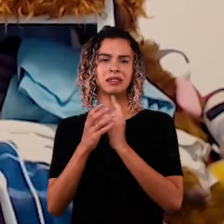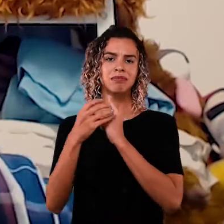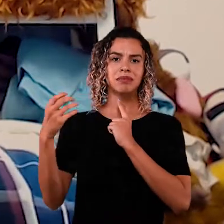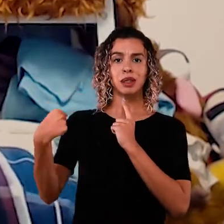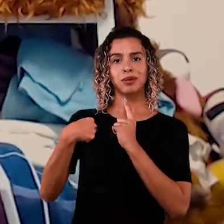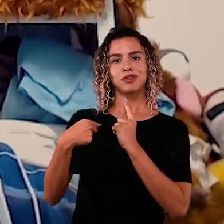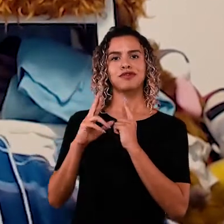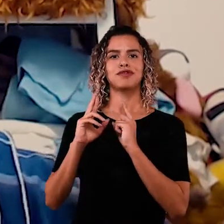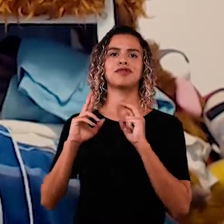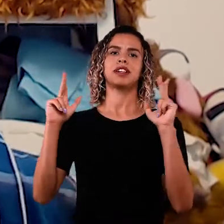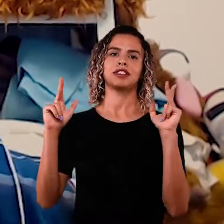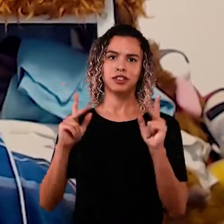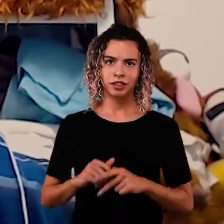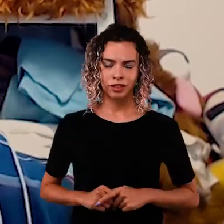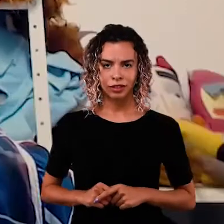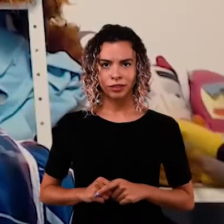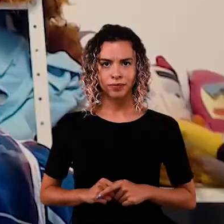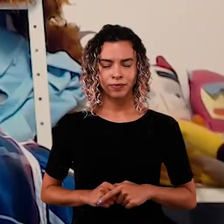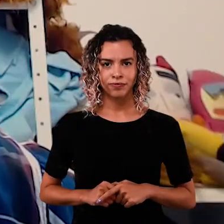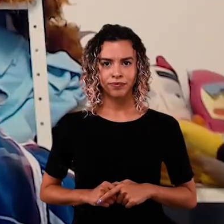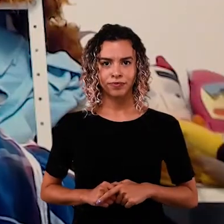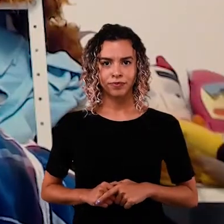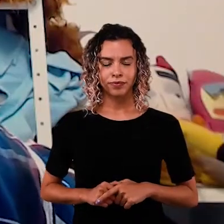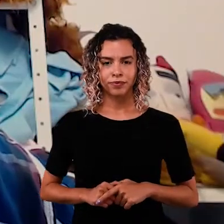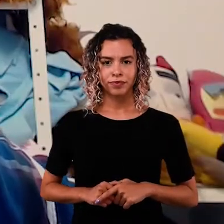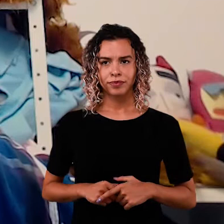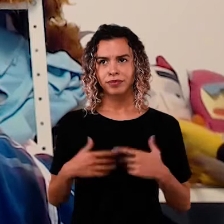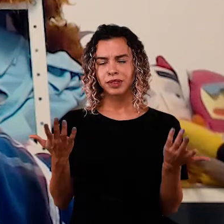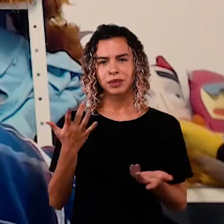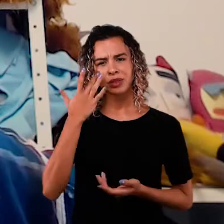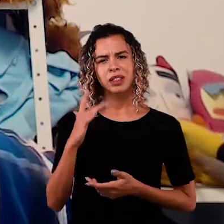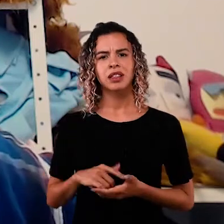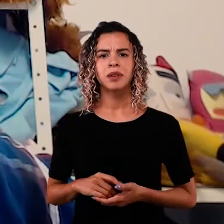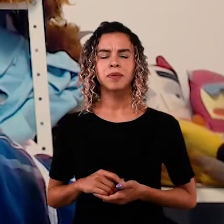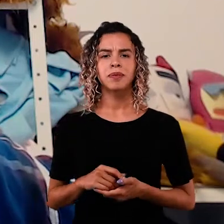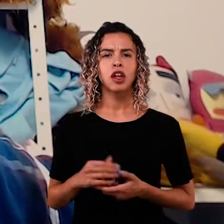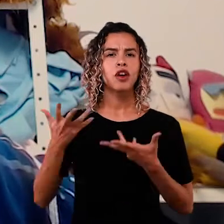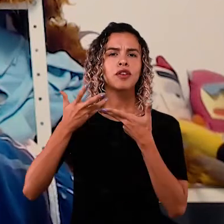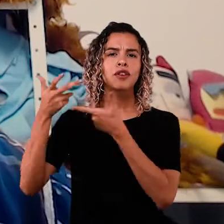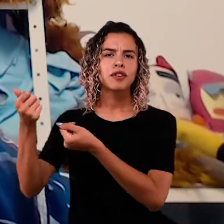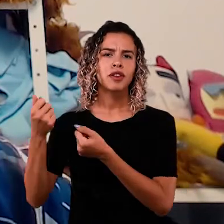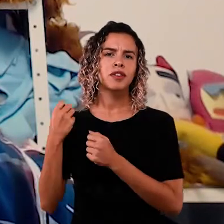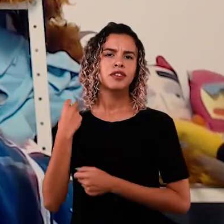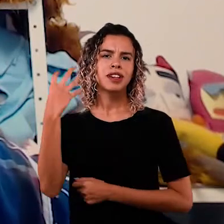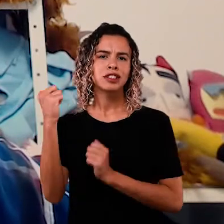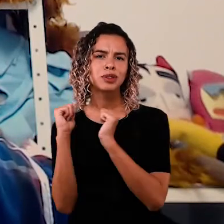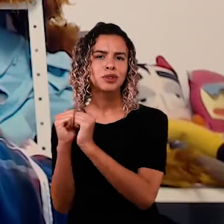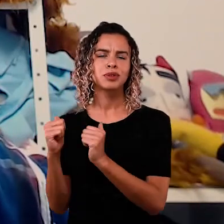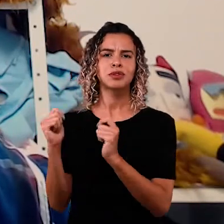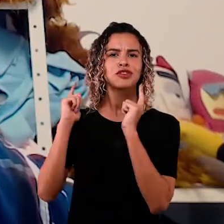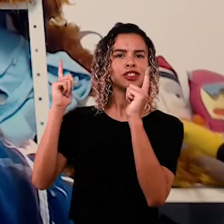eu ser diferente, né? Olha para baixo. Sei lá, não me chamaram pra sair, nunca me chamaram pra, sei lá, viajar